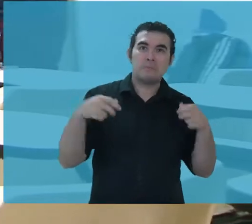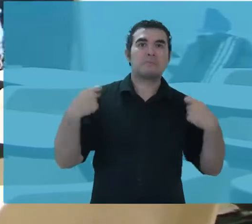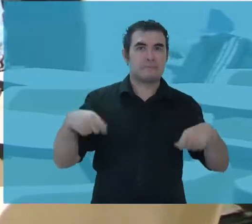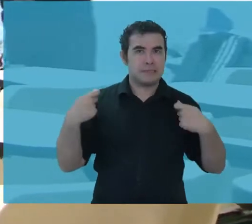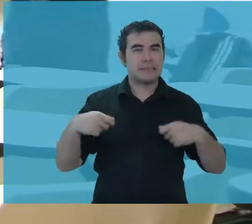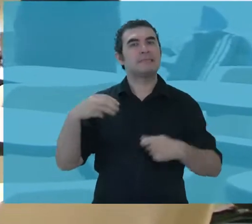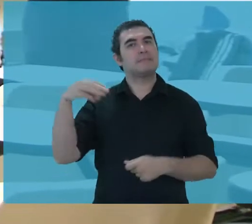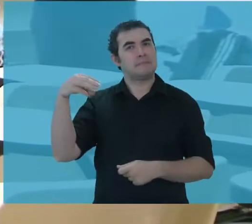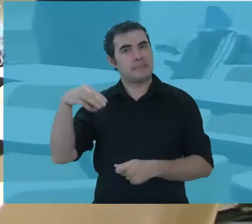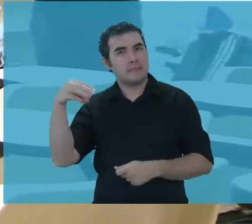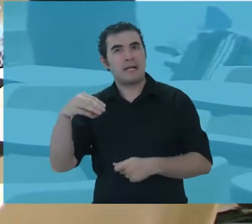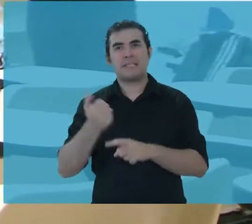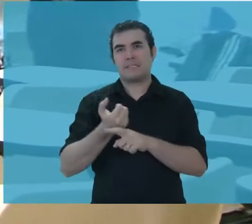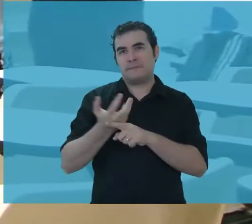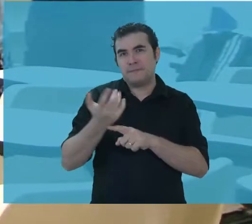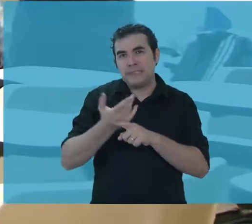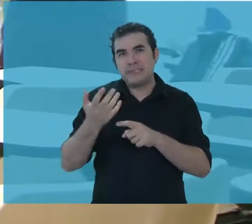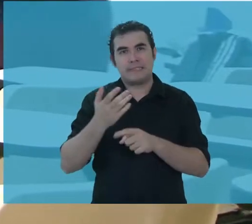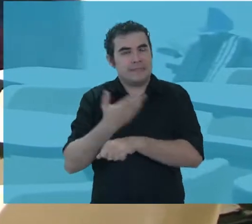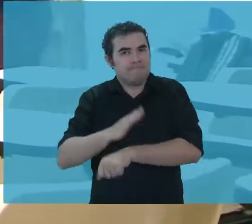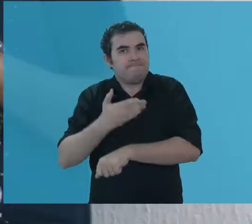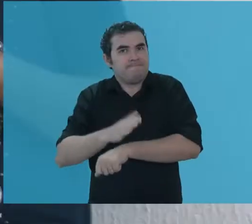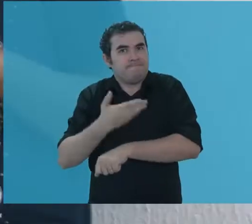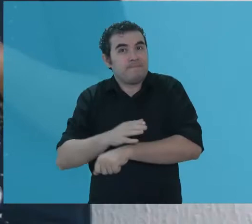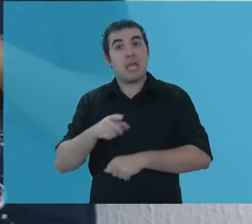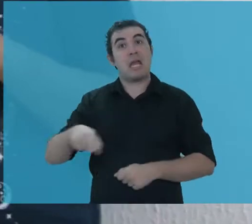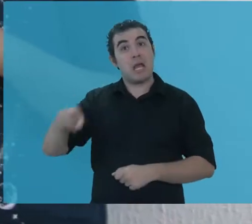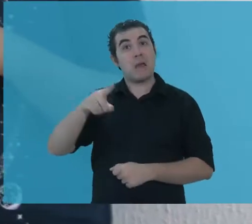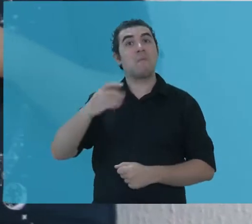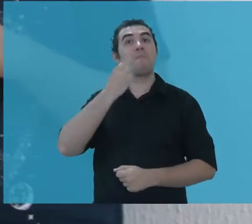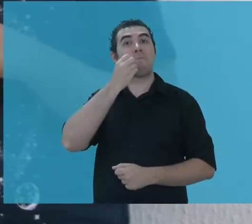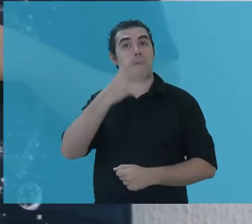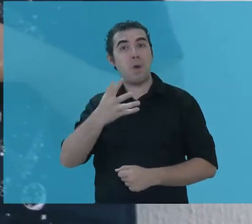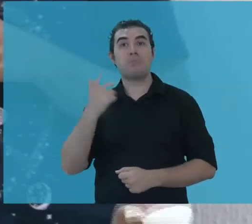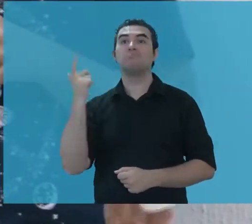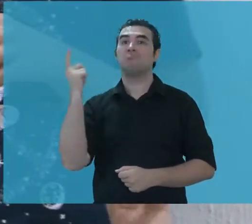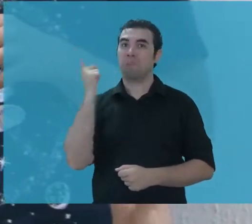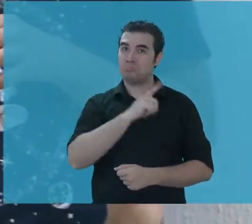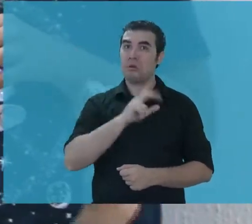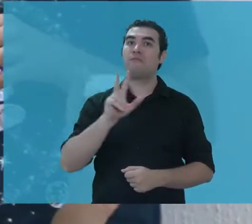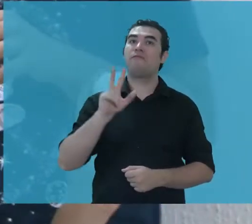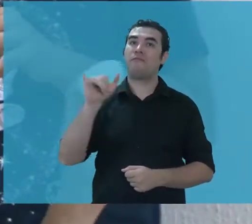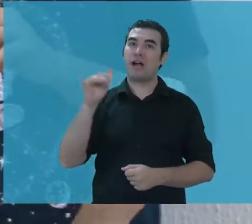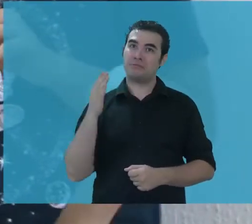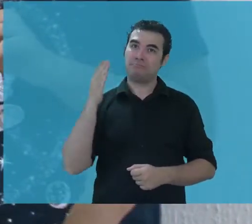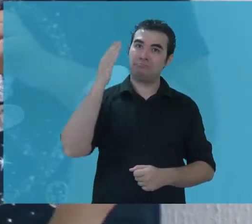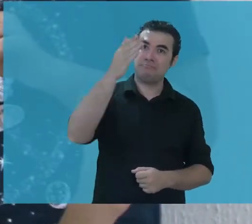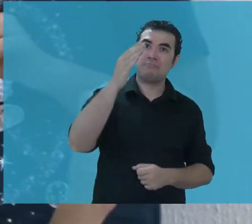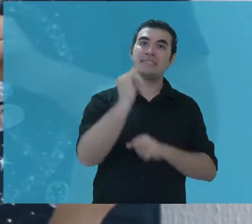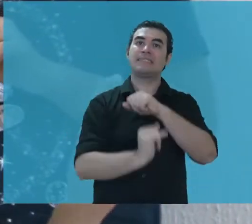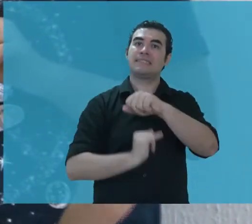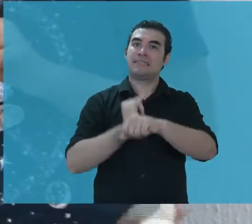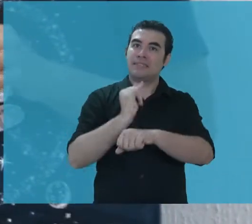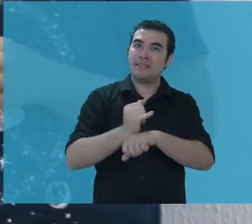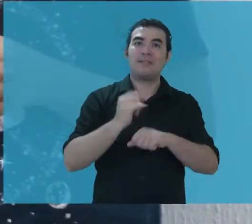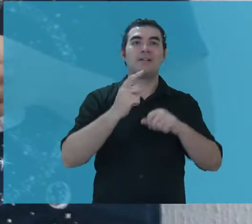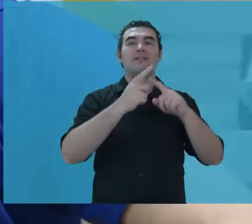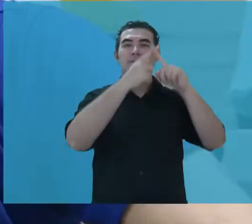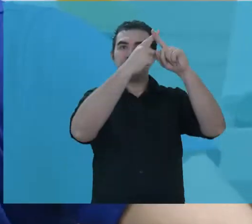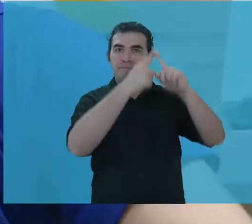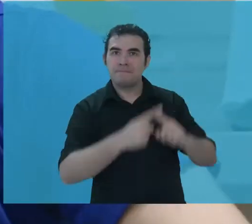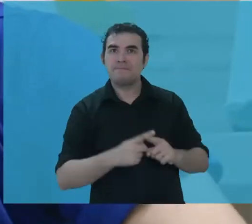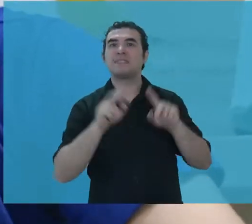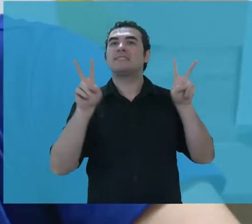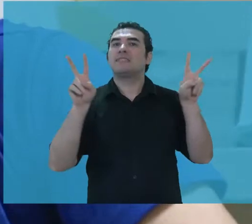exige habilidades em física e matemática. São tão bons que foram classificados para competições internacionais de astronomia,